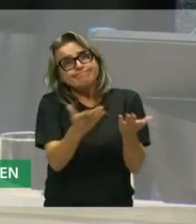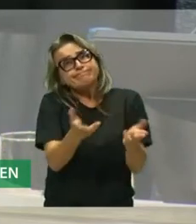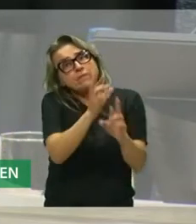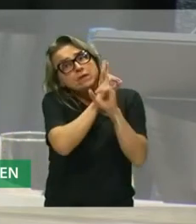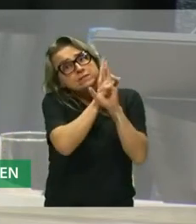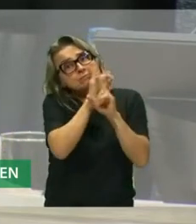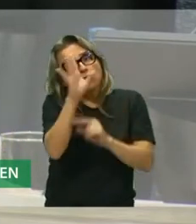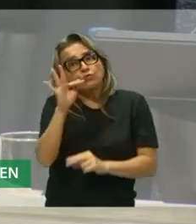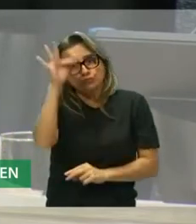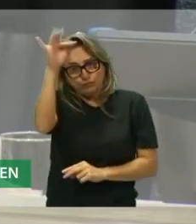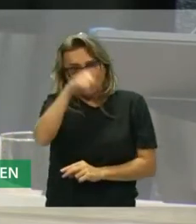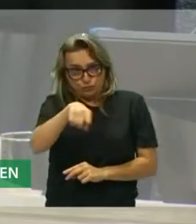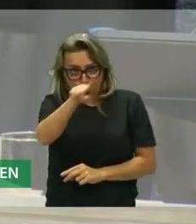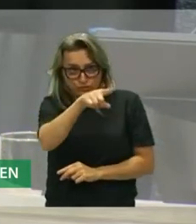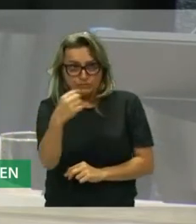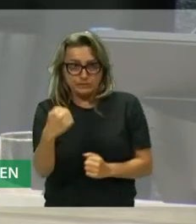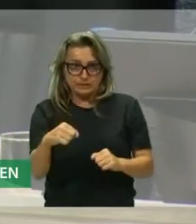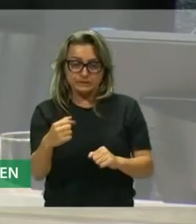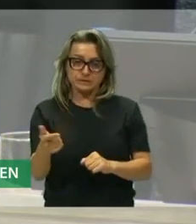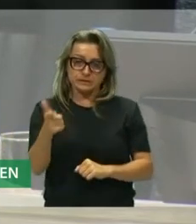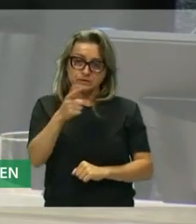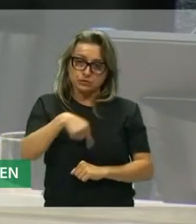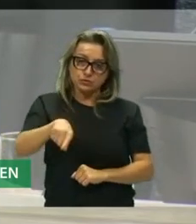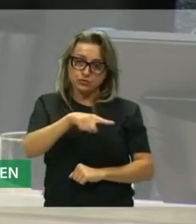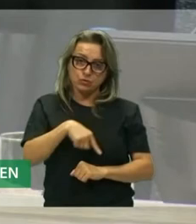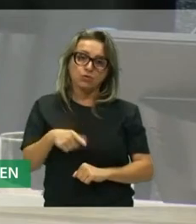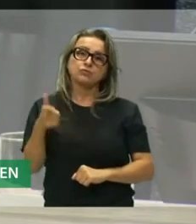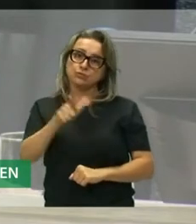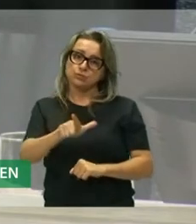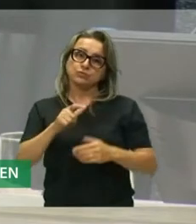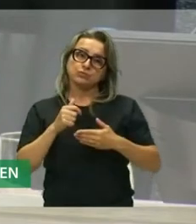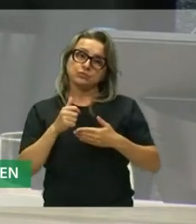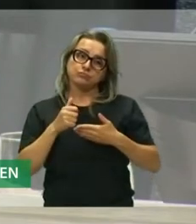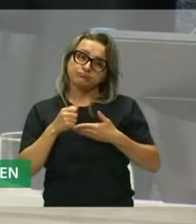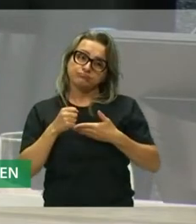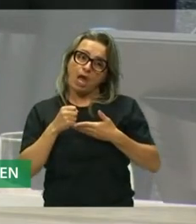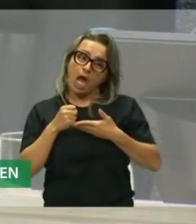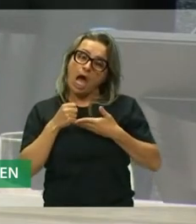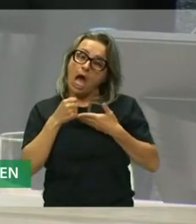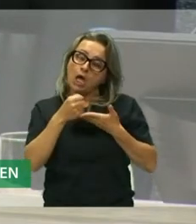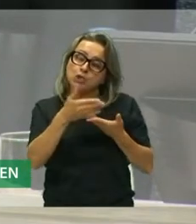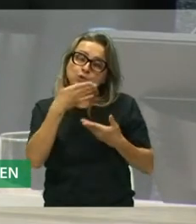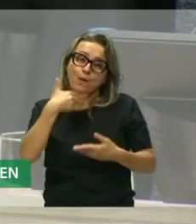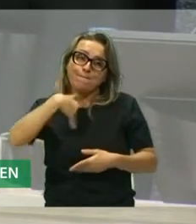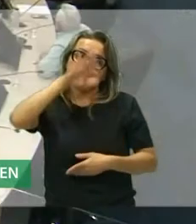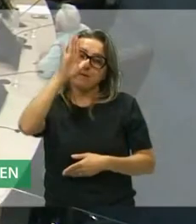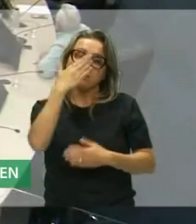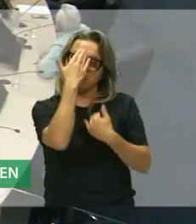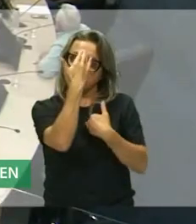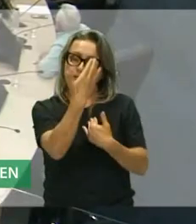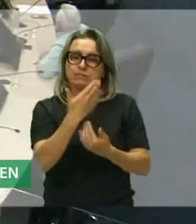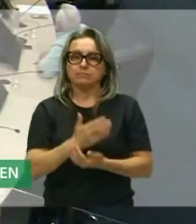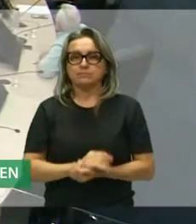precisar de nós, que nós lhe proporcionemos uma outra experiência. Muito obrigada.